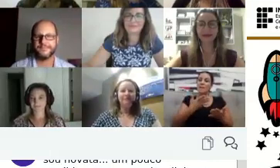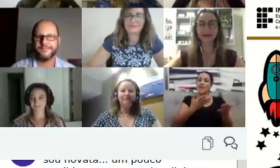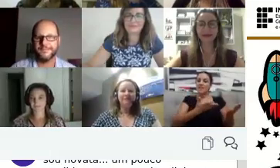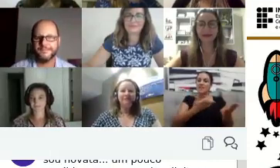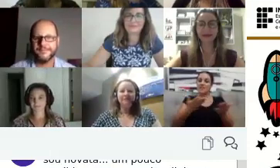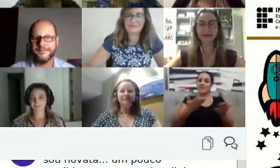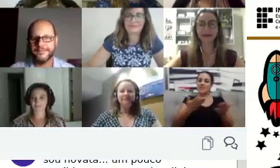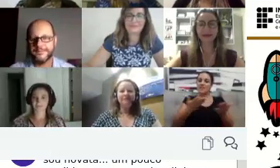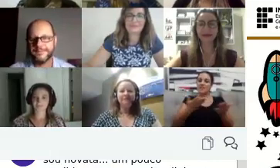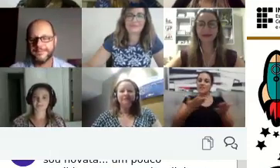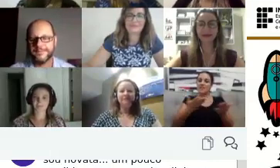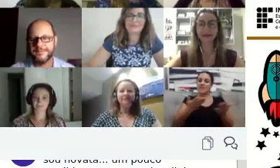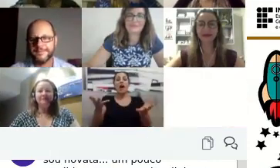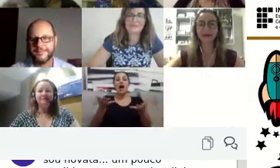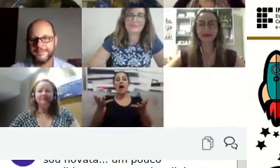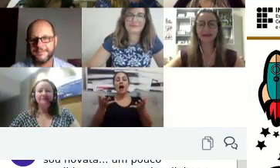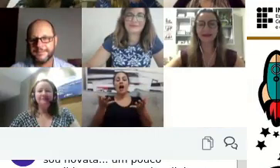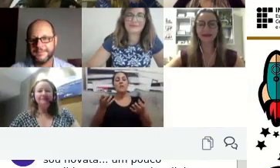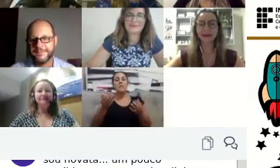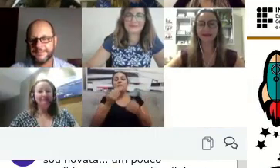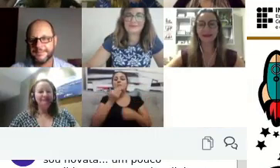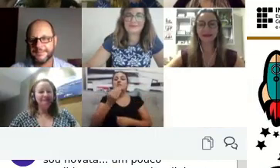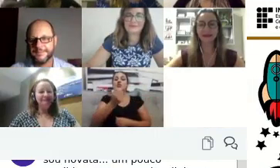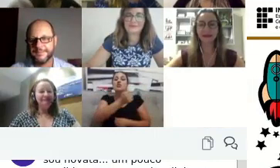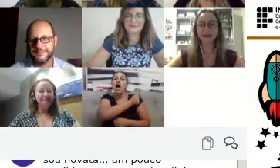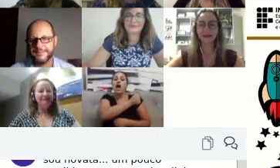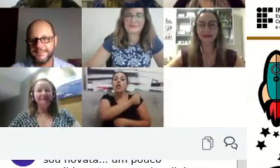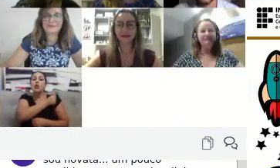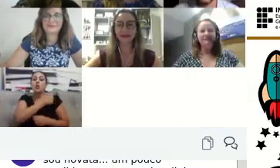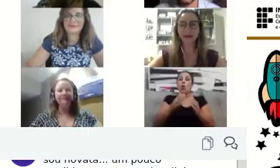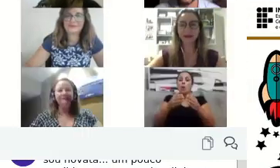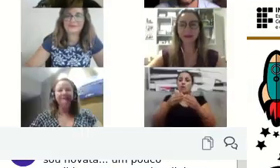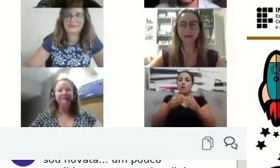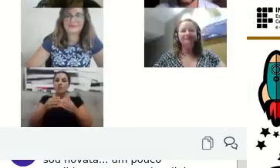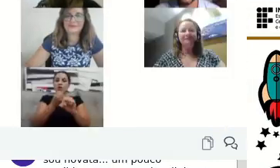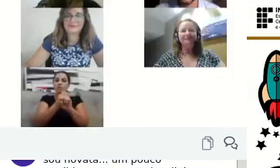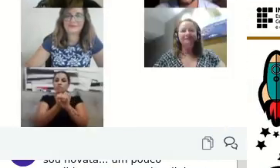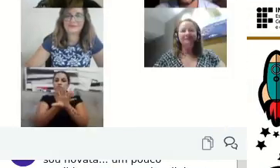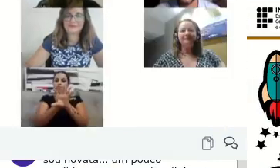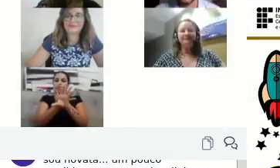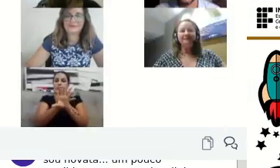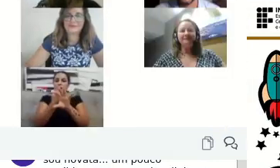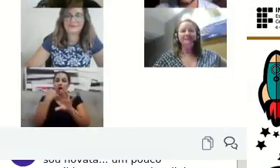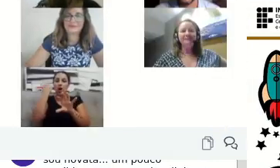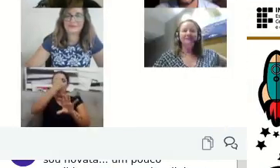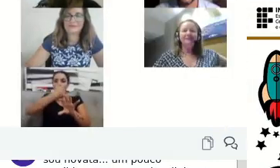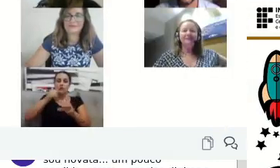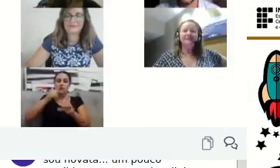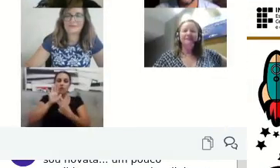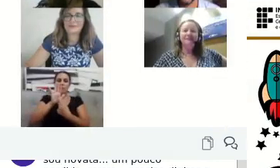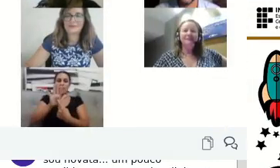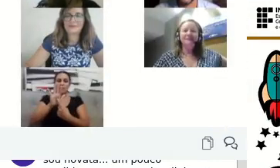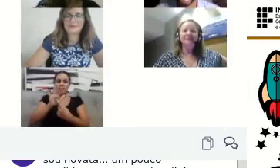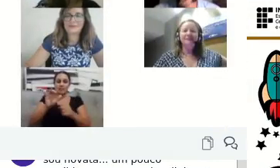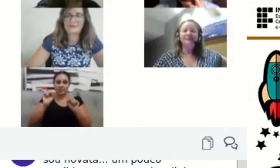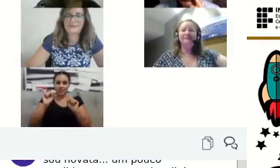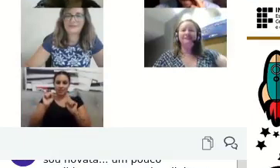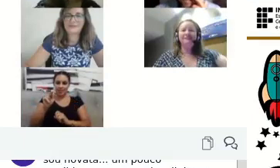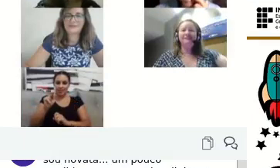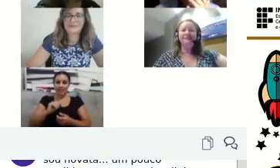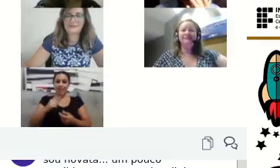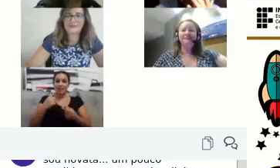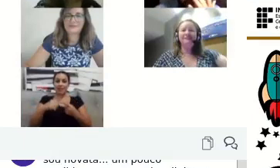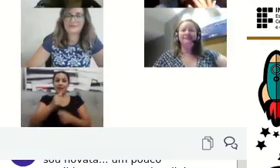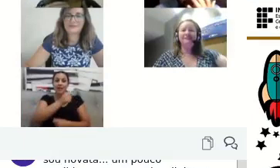boas-vindas. Agora, eu queria pedir para que os alunos abram as câmeras. Vou fechar a minha aqui. Para que vocês